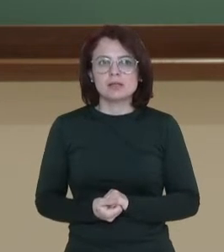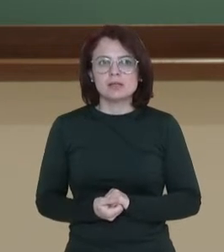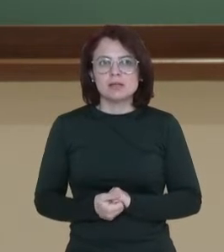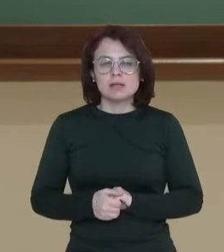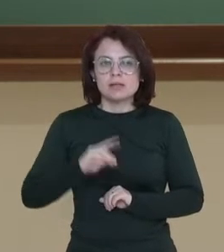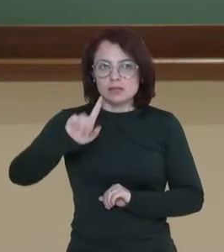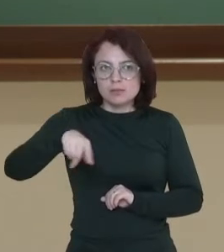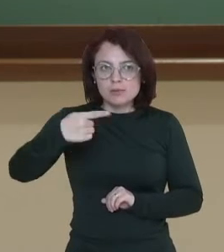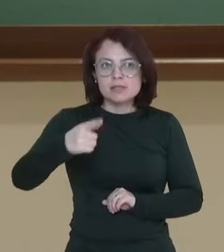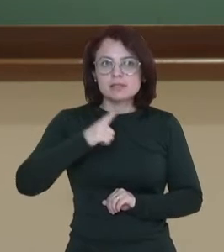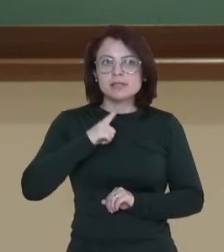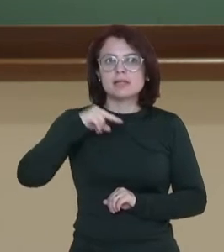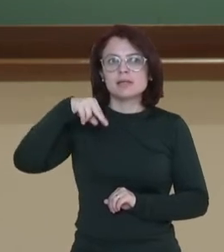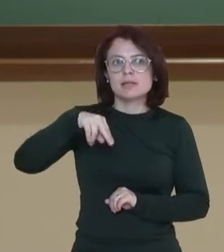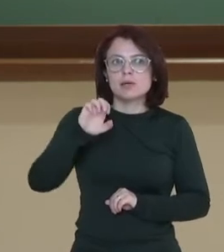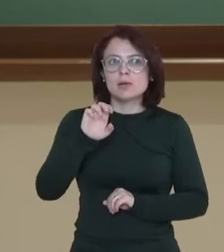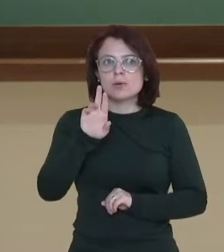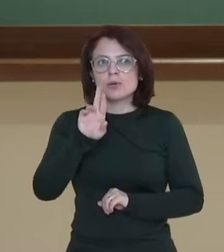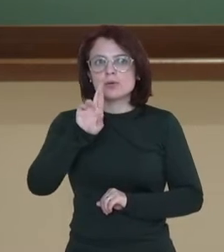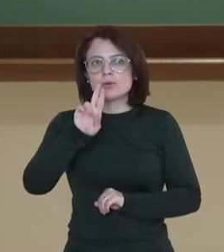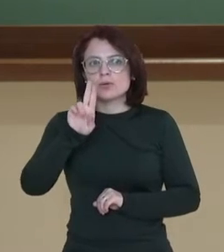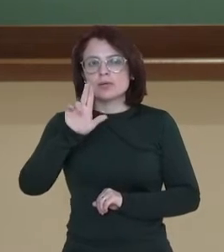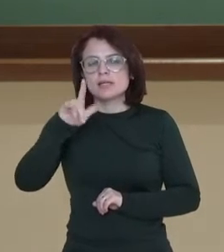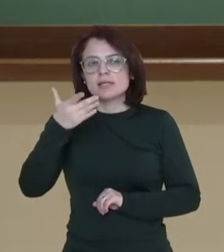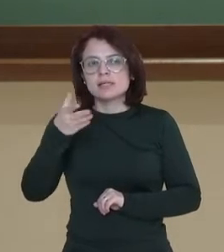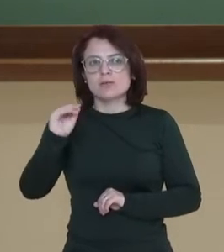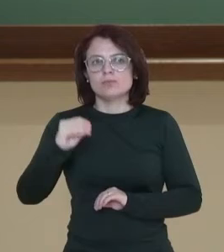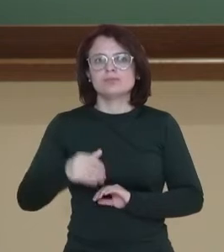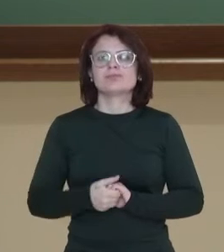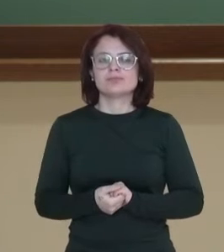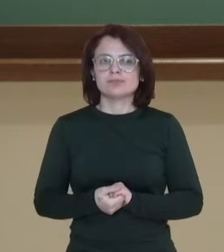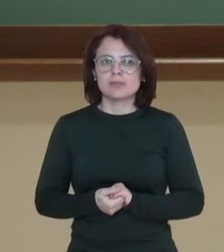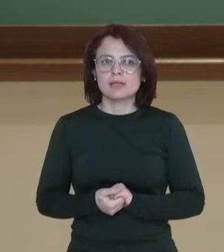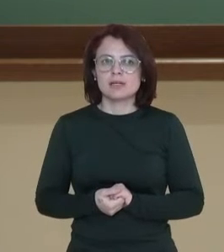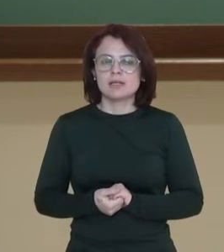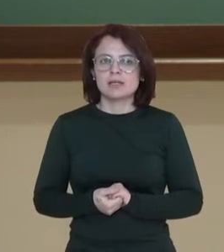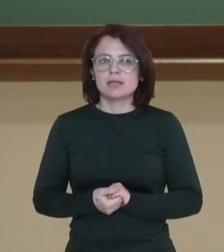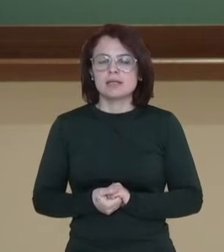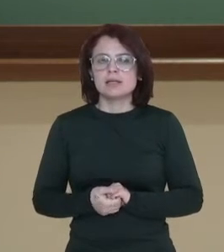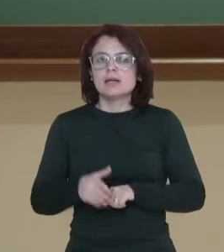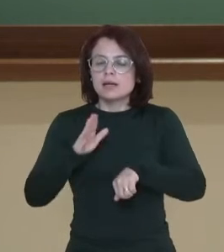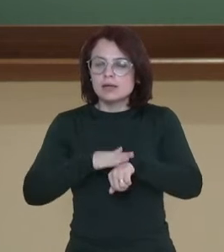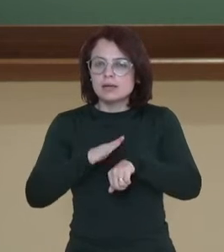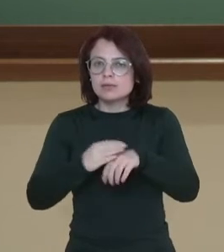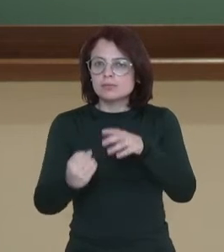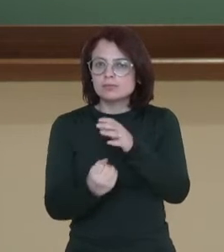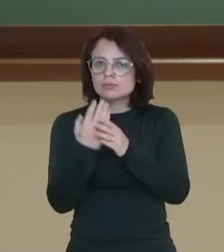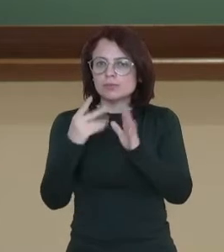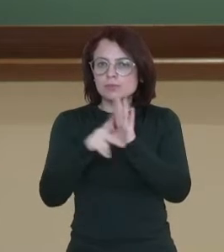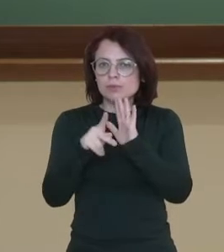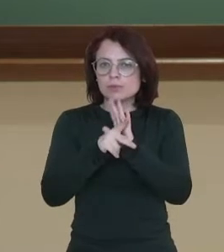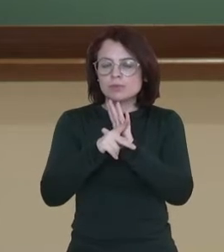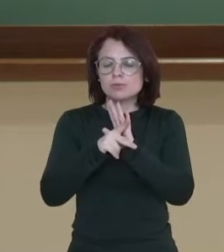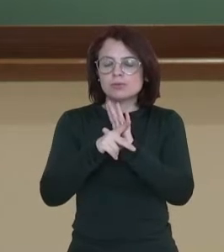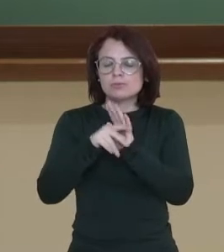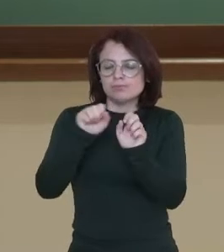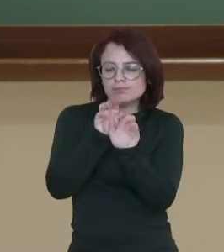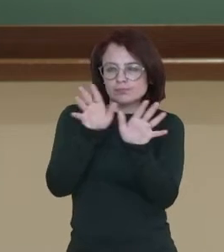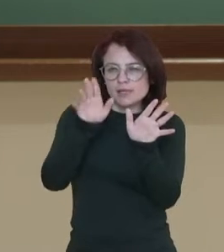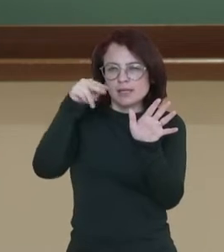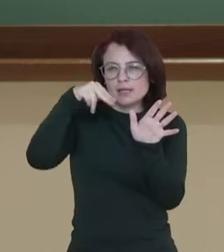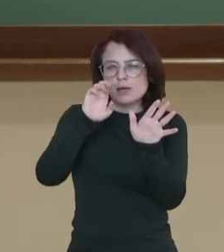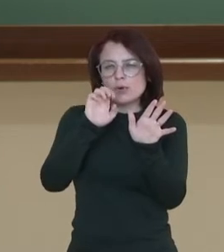gastrulação, vai passar por um processo de neurulação. Neurulação é justamente a formação das placas neurais, né?